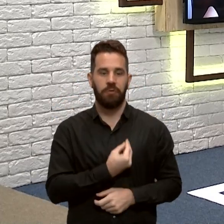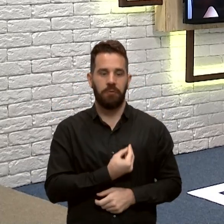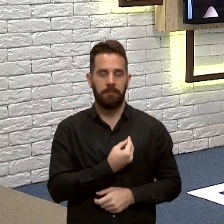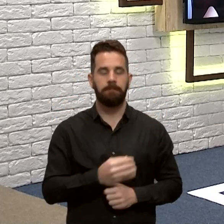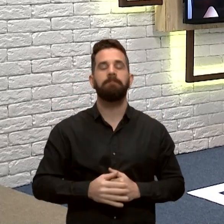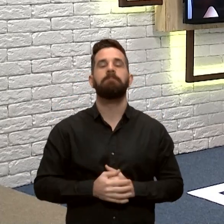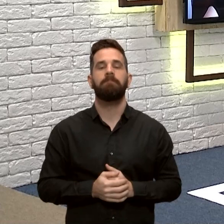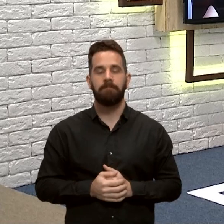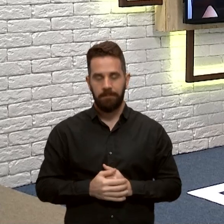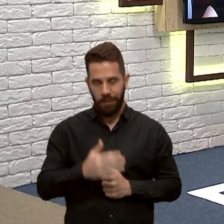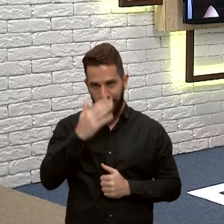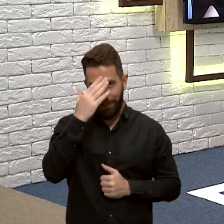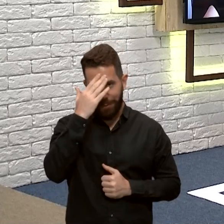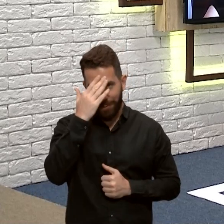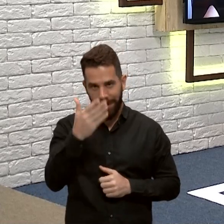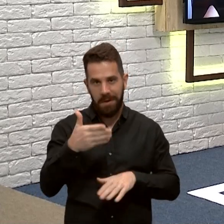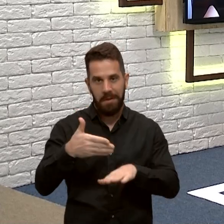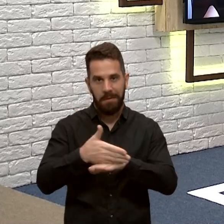sua presença.